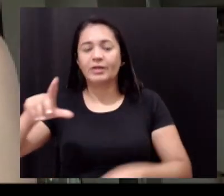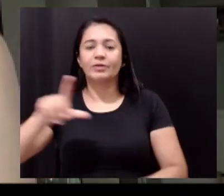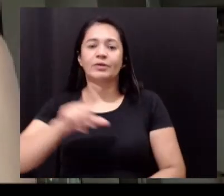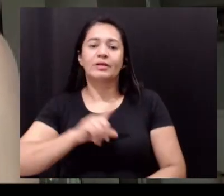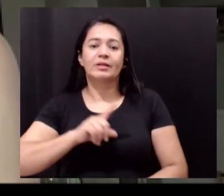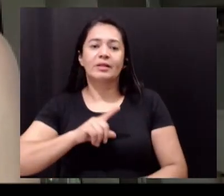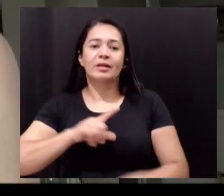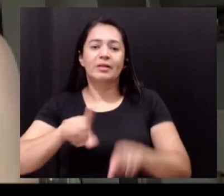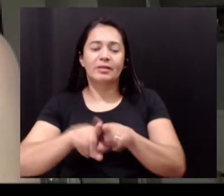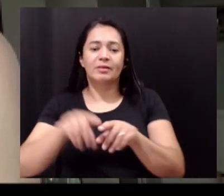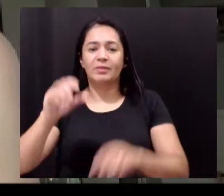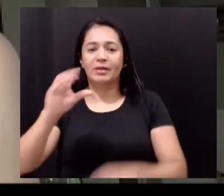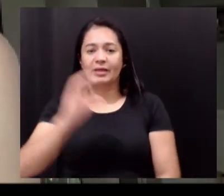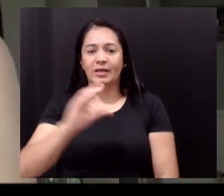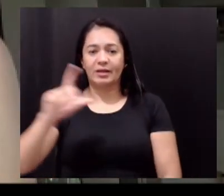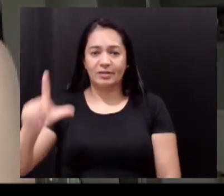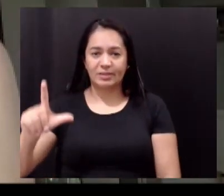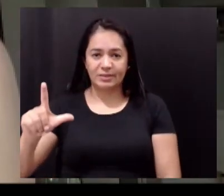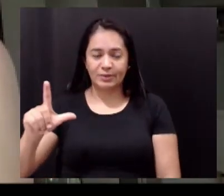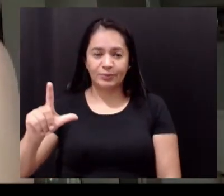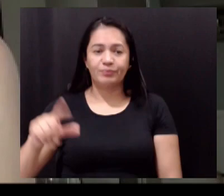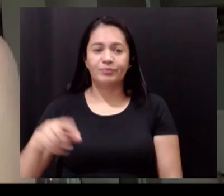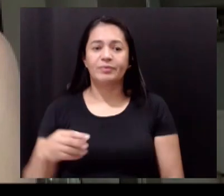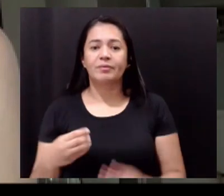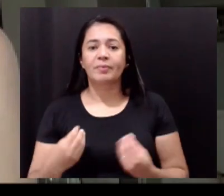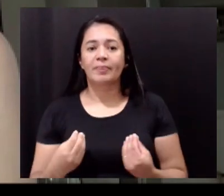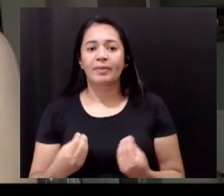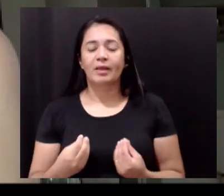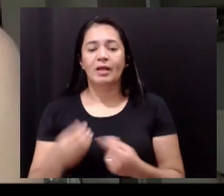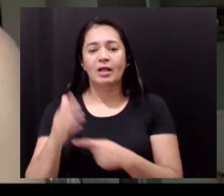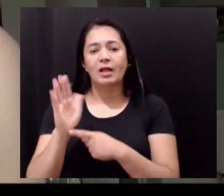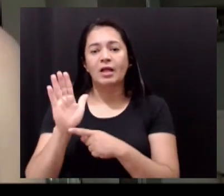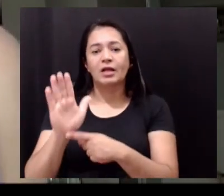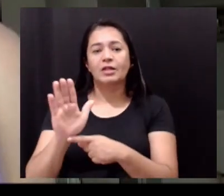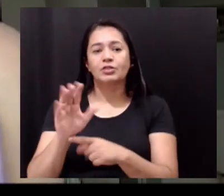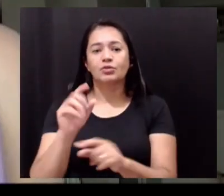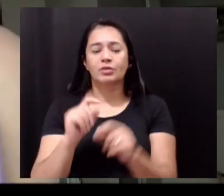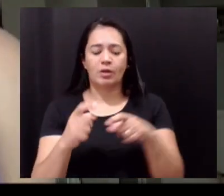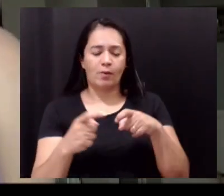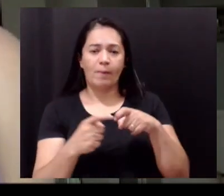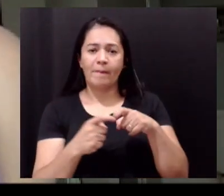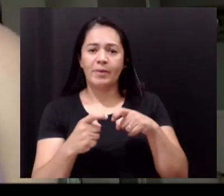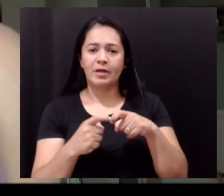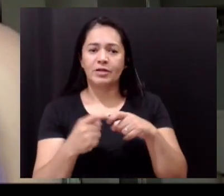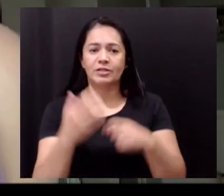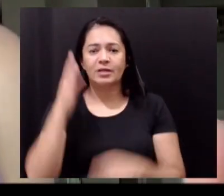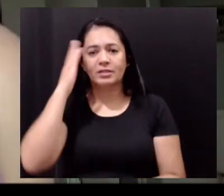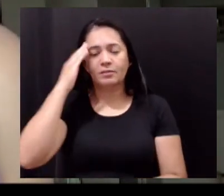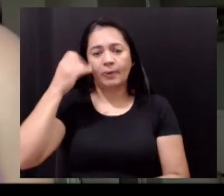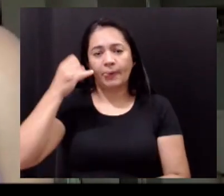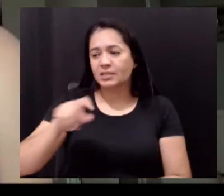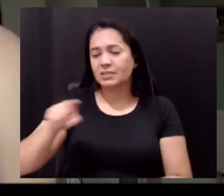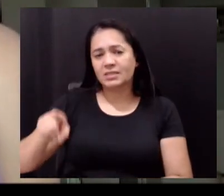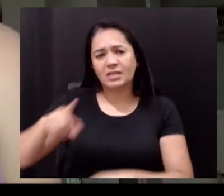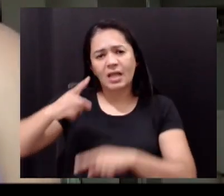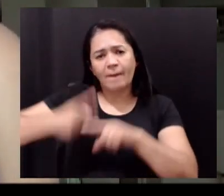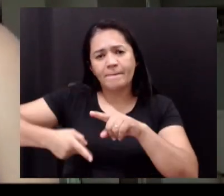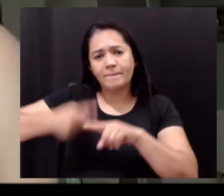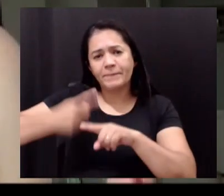na verdade, uma classificação que auxilia o médico a saber que se aquilo é uma lesão